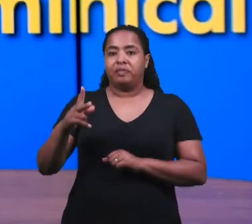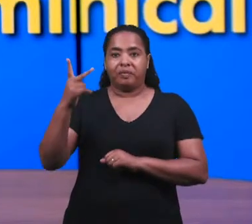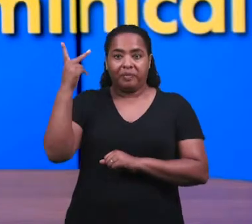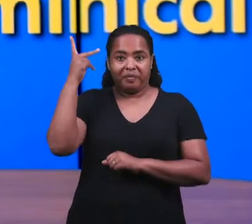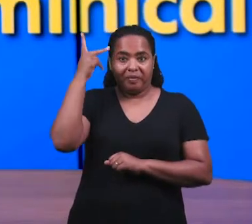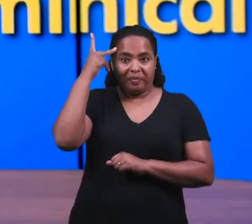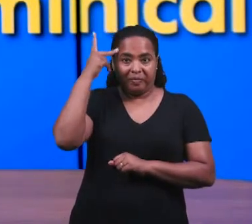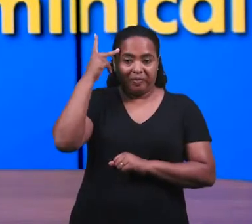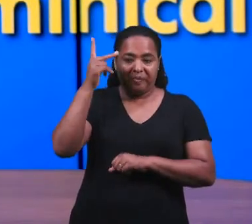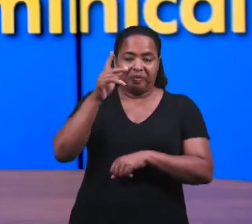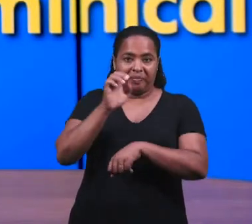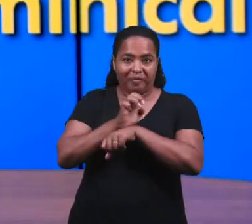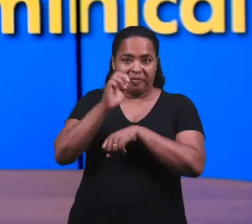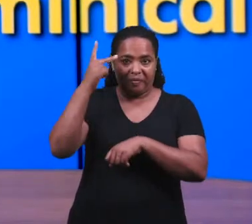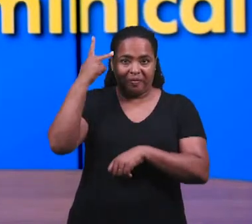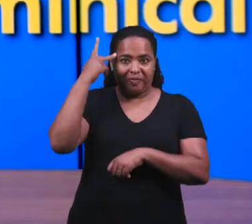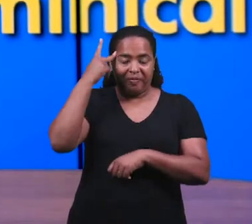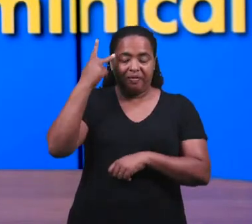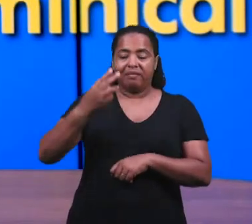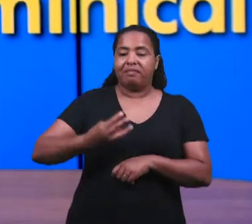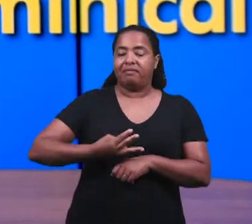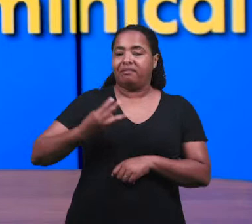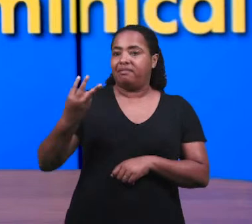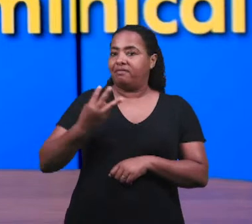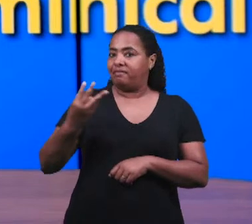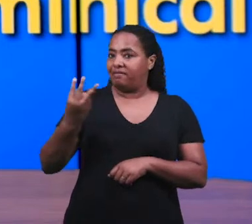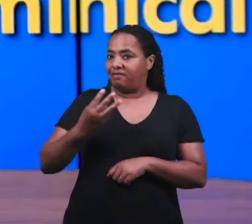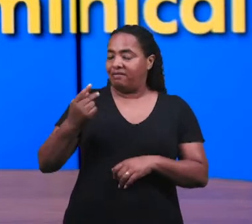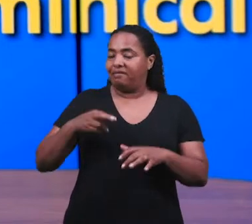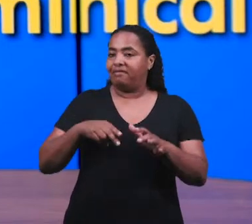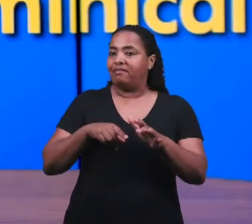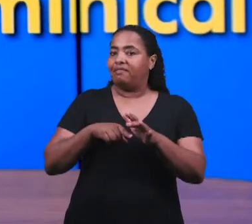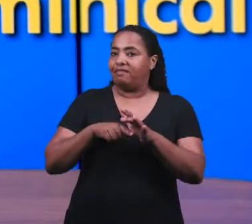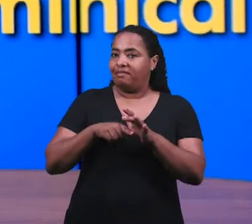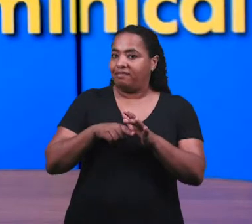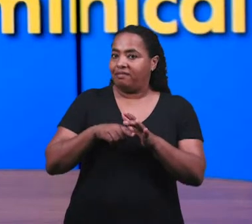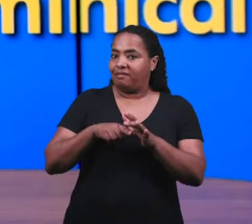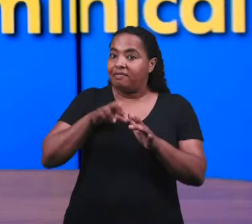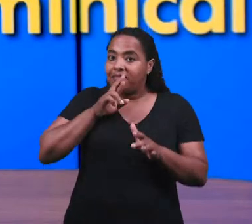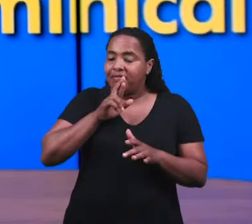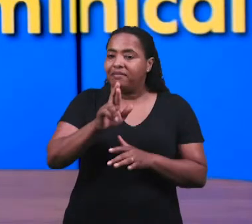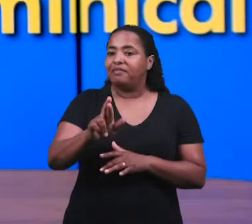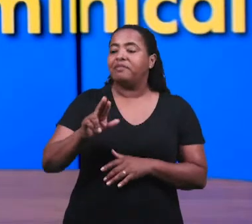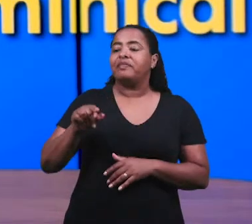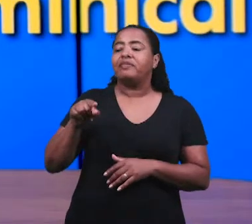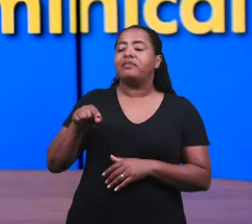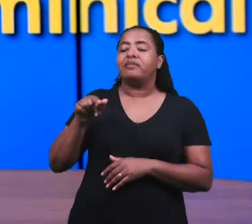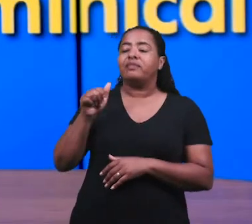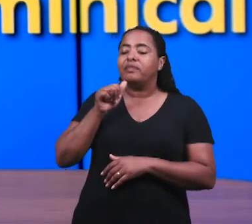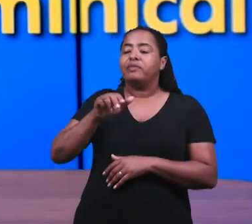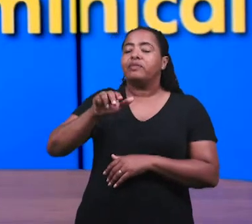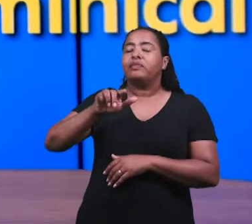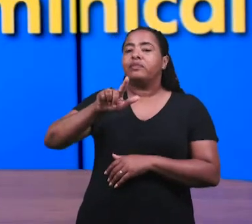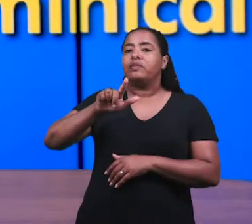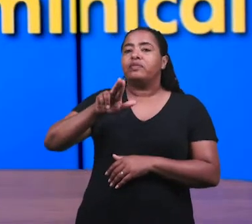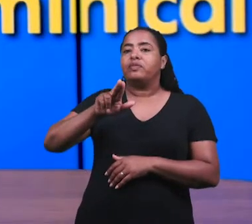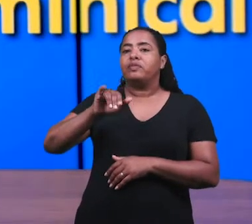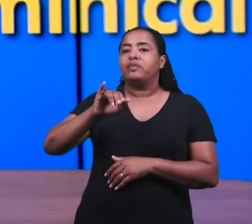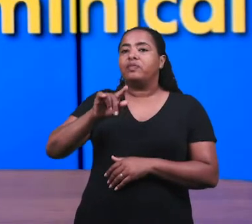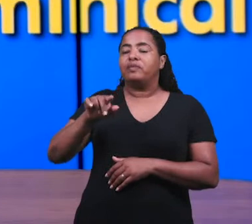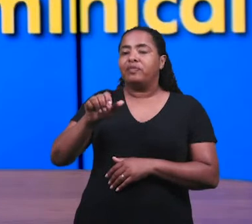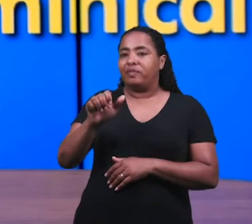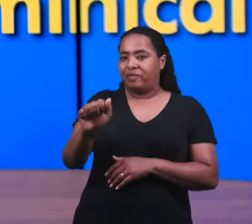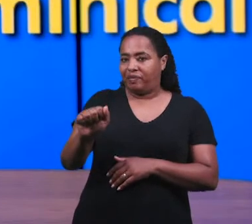São Paulo. E aí teremos uma terceira resposta, a nossa pergunta 3. E essa resposta vem da Luísa. A Luísa é da